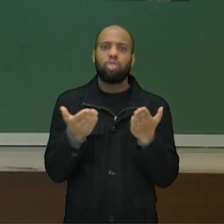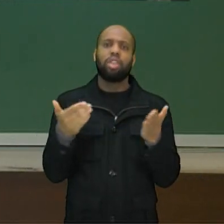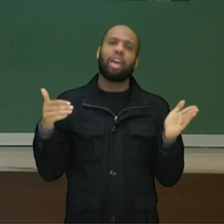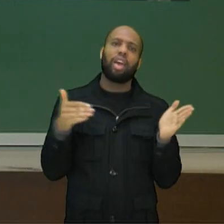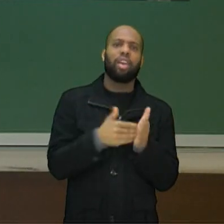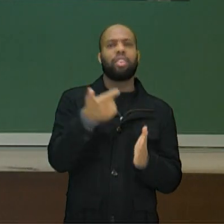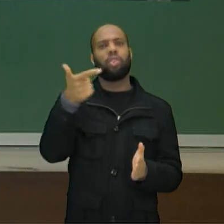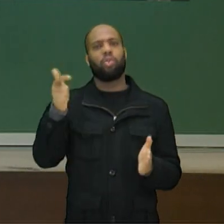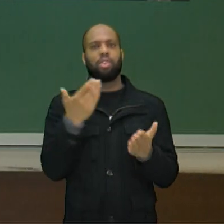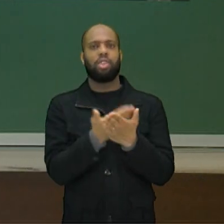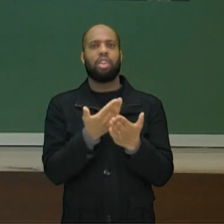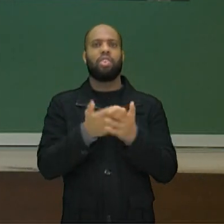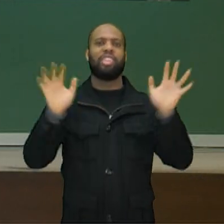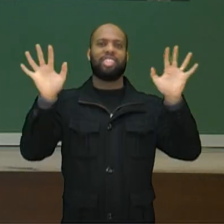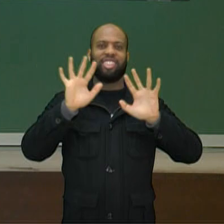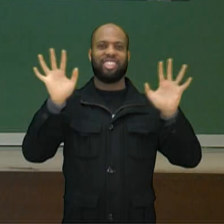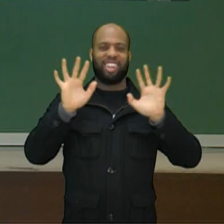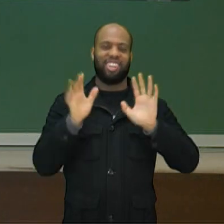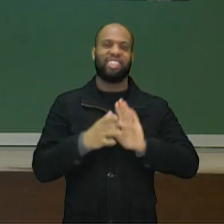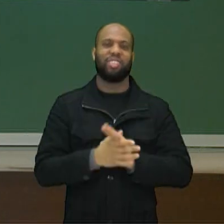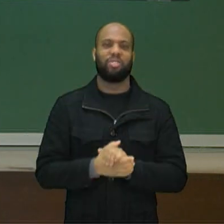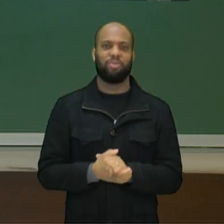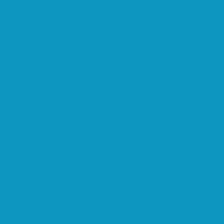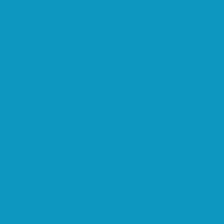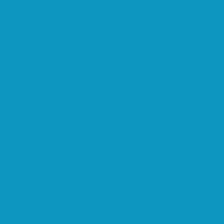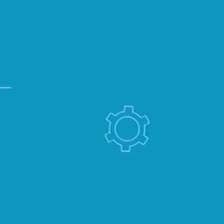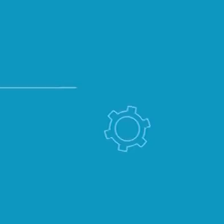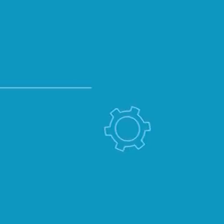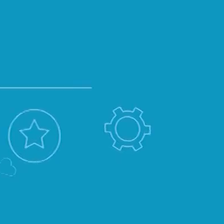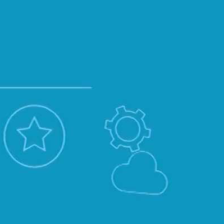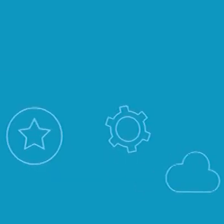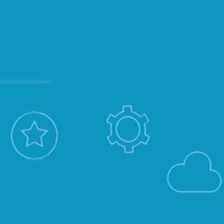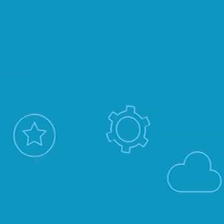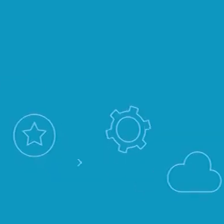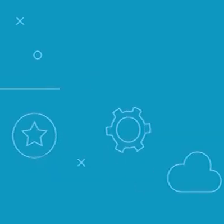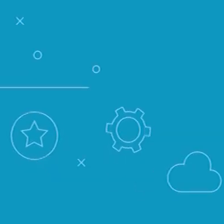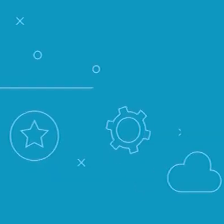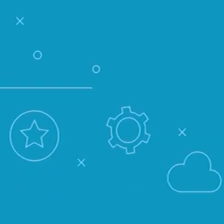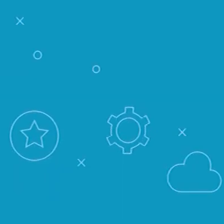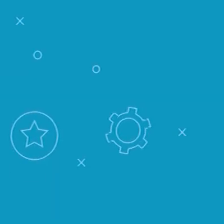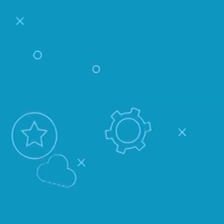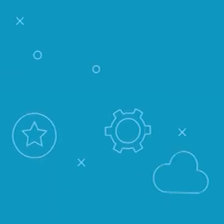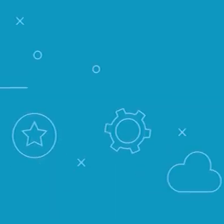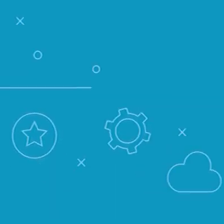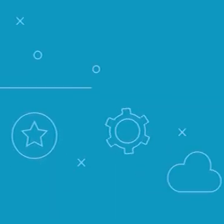e até uma próxima. Tchau, tchau.